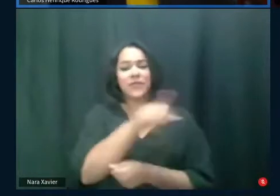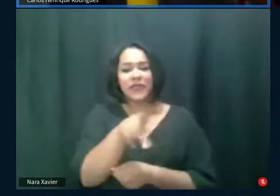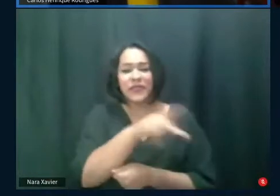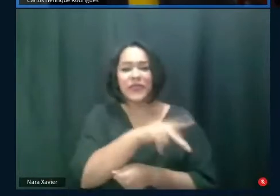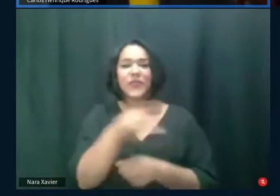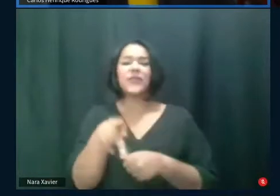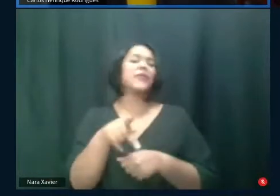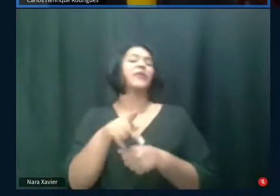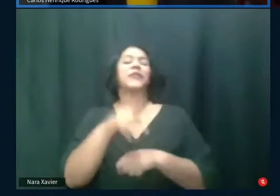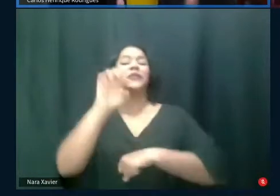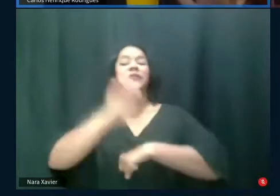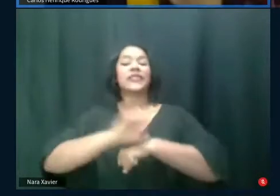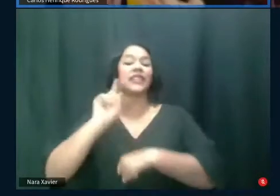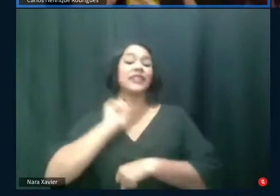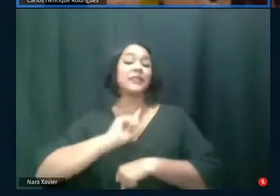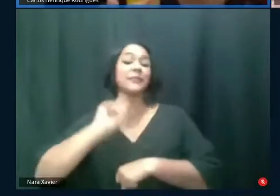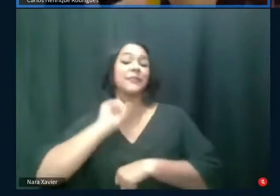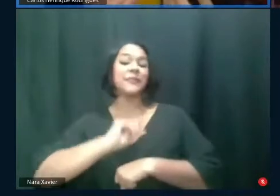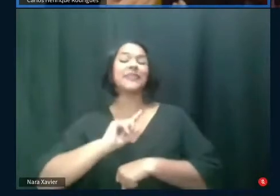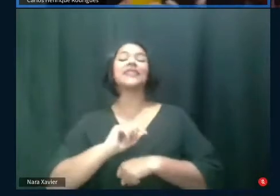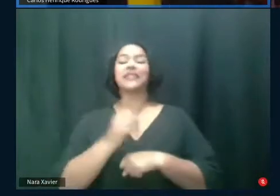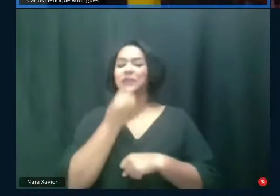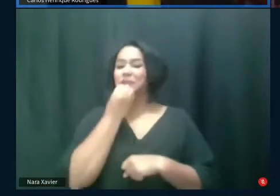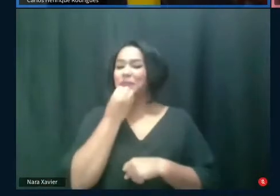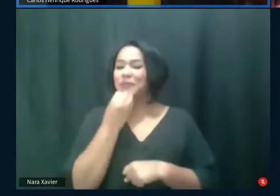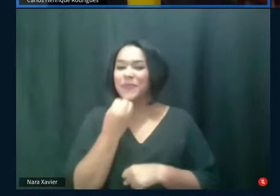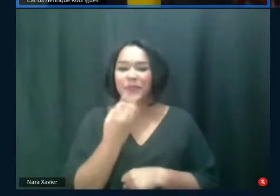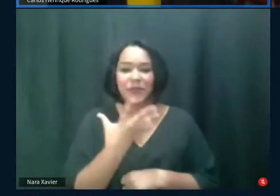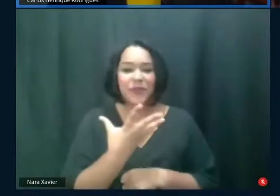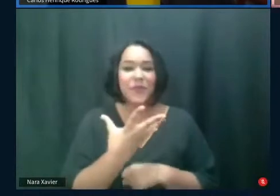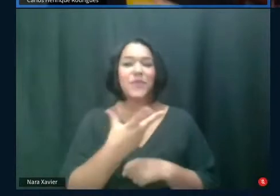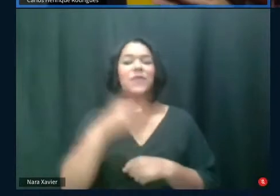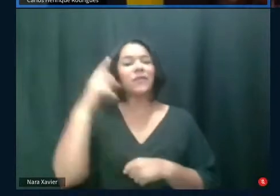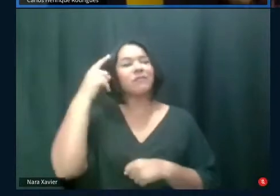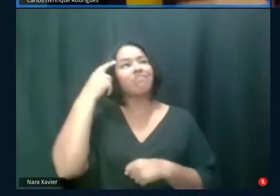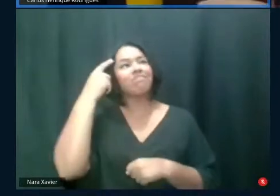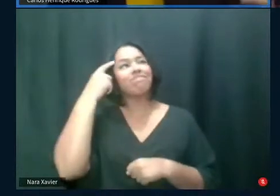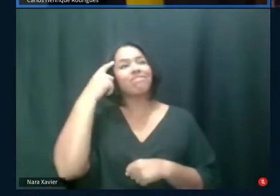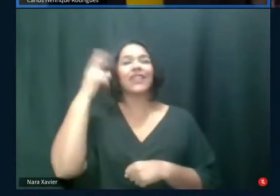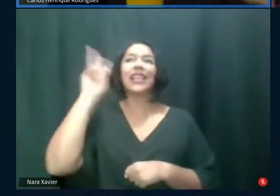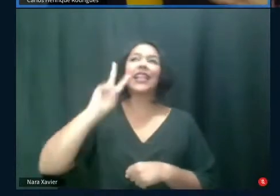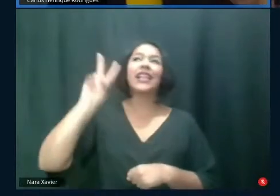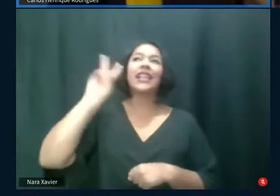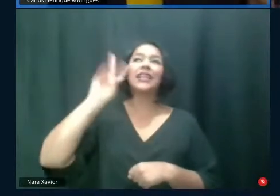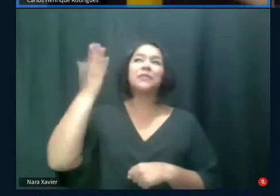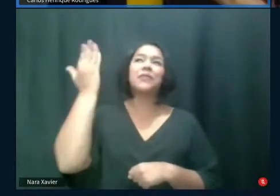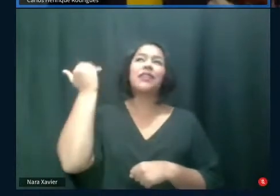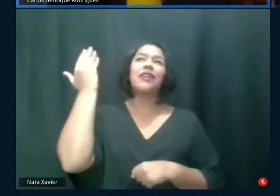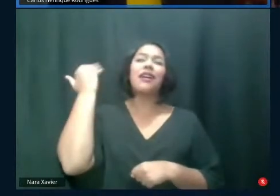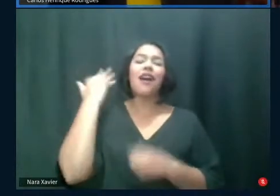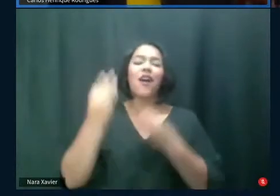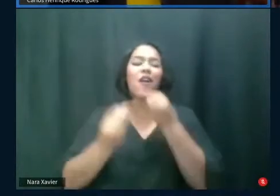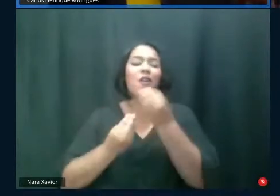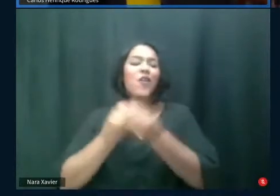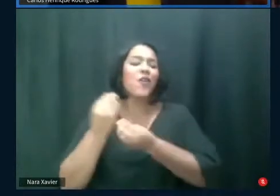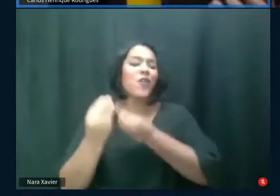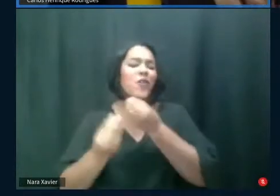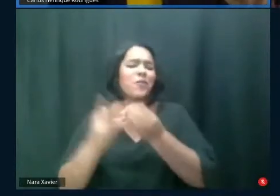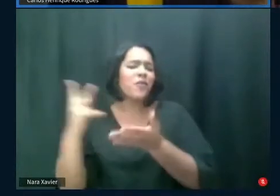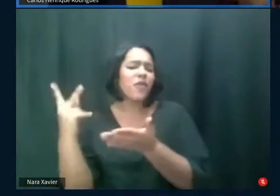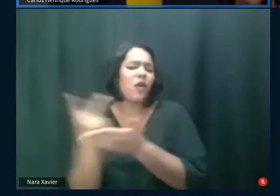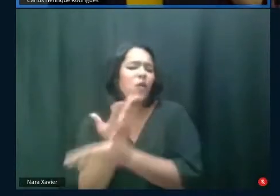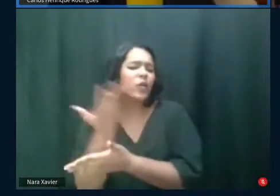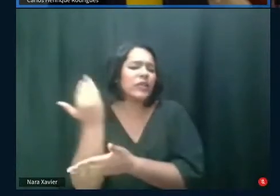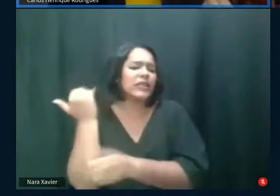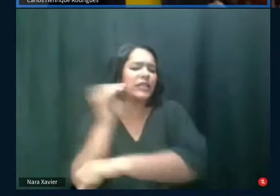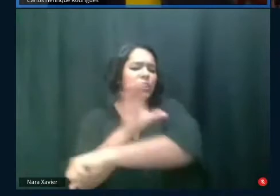no estado de Minas, né? Então é bom também a gente refletir e lembrar como eram feitas essas primeiras